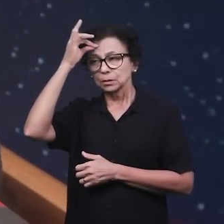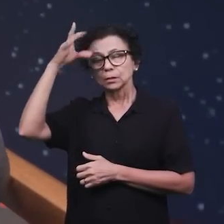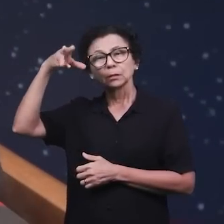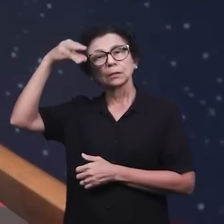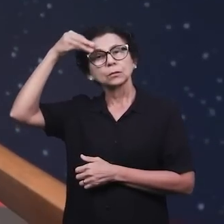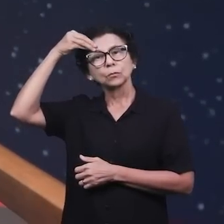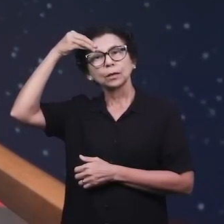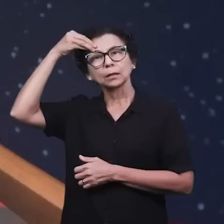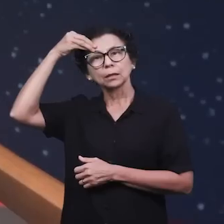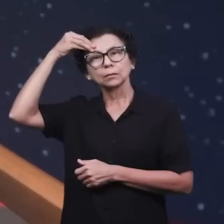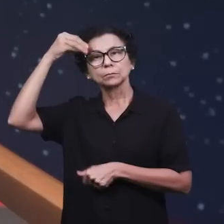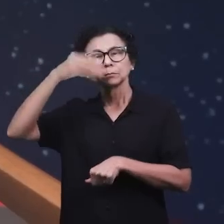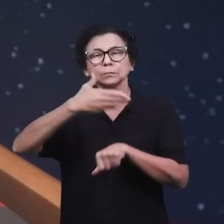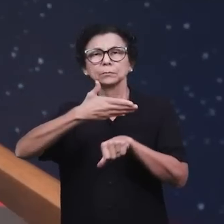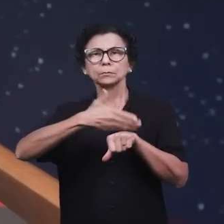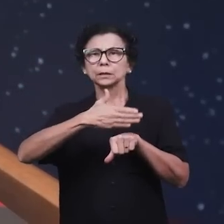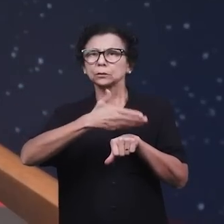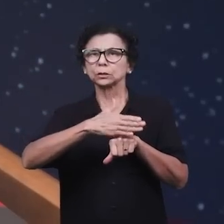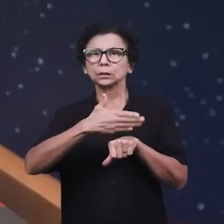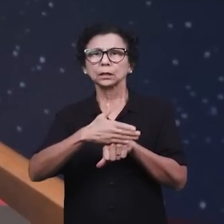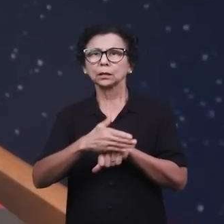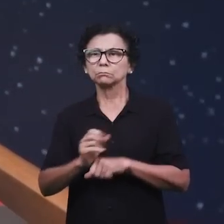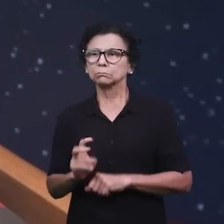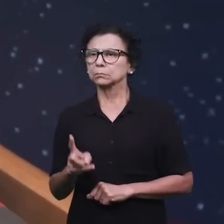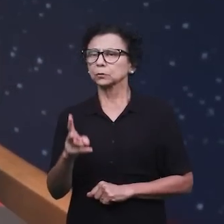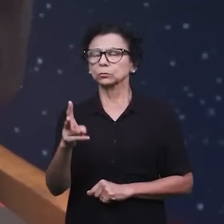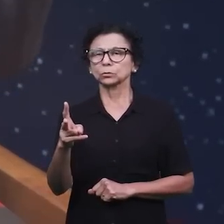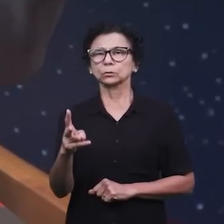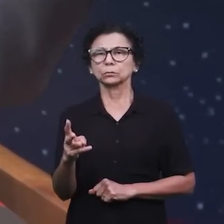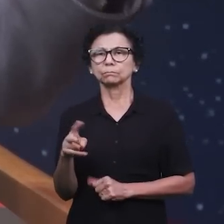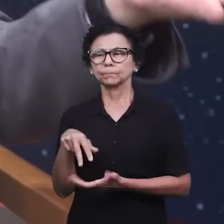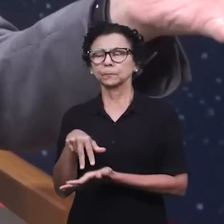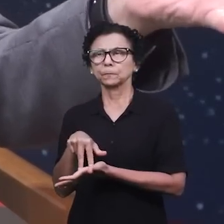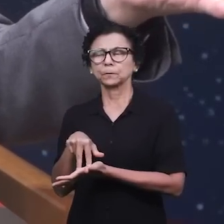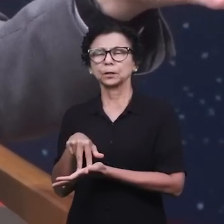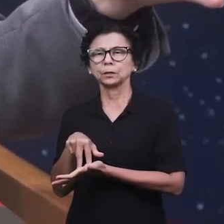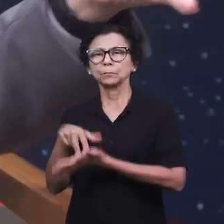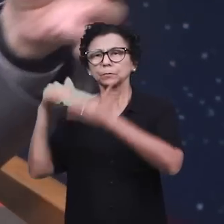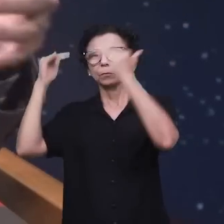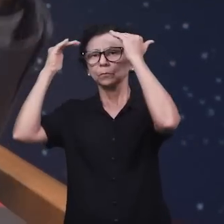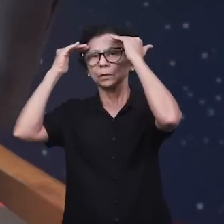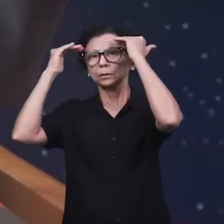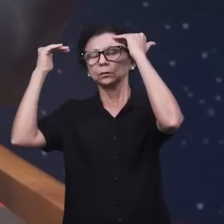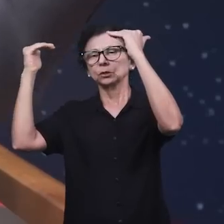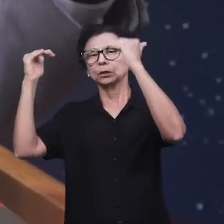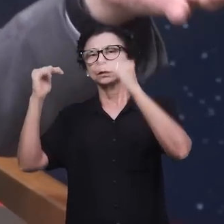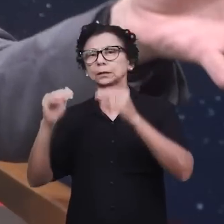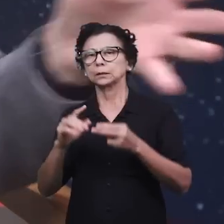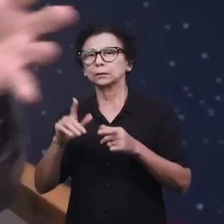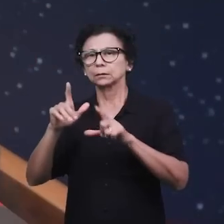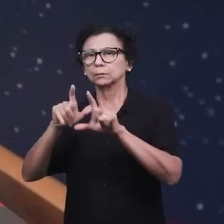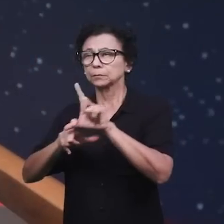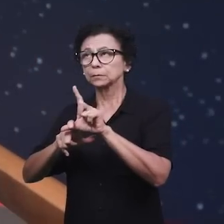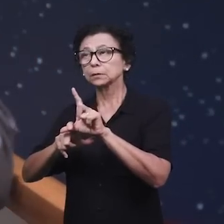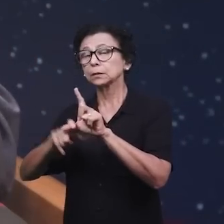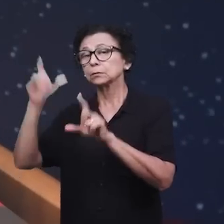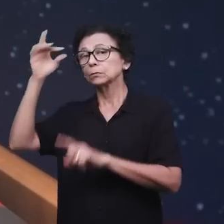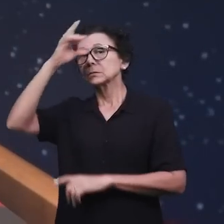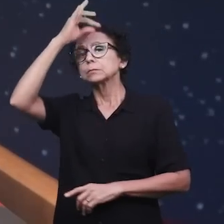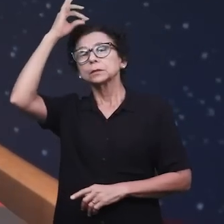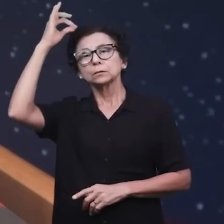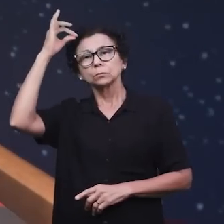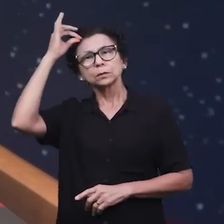não apenas ouve e recebe a palavra e a ação do Espírito Santo, mas ela